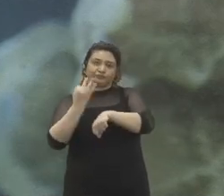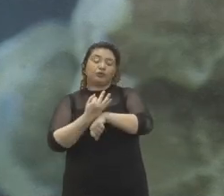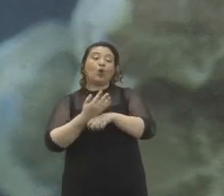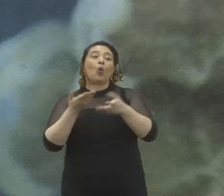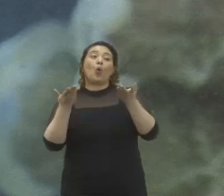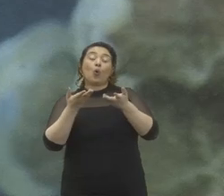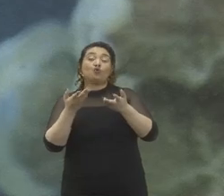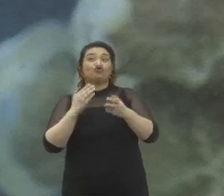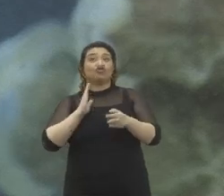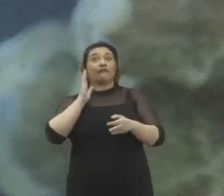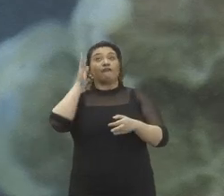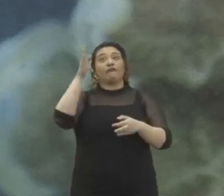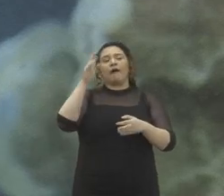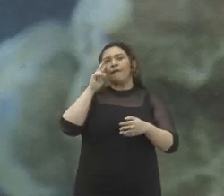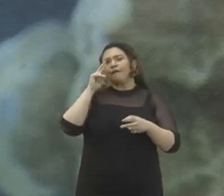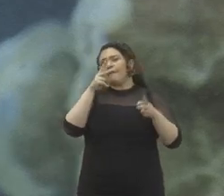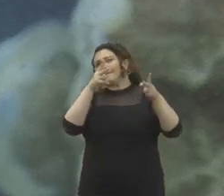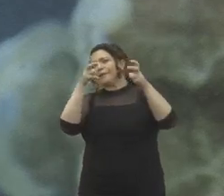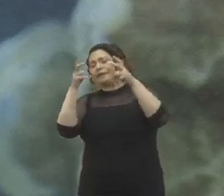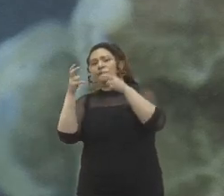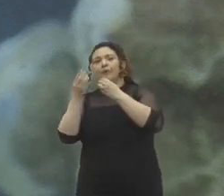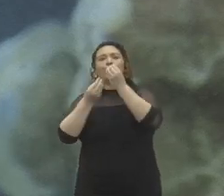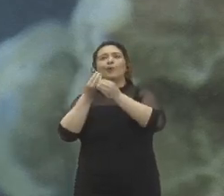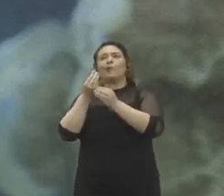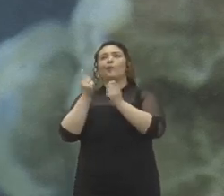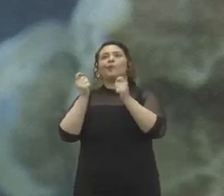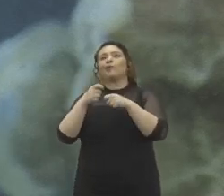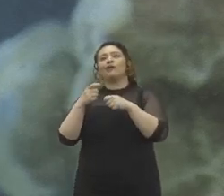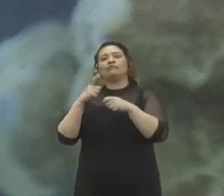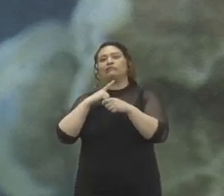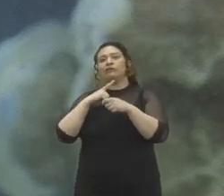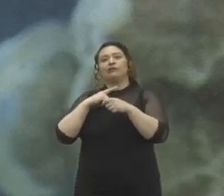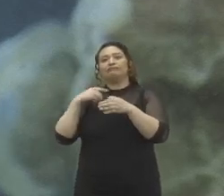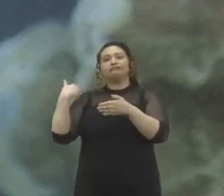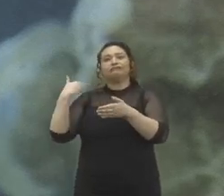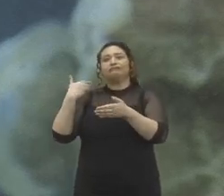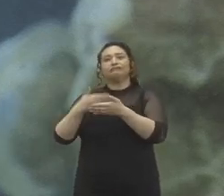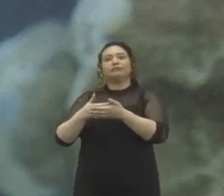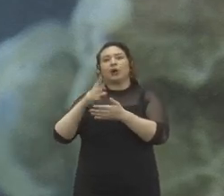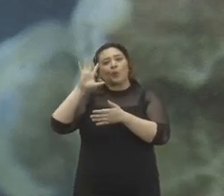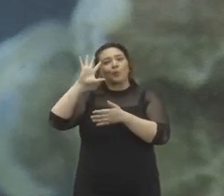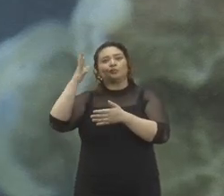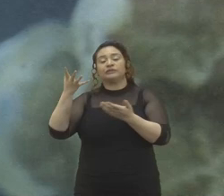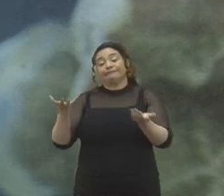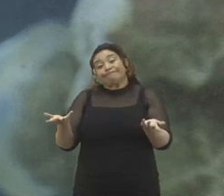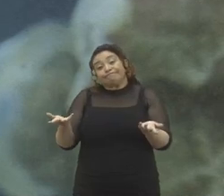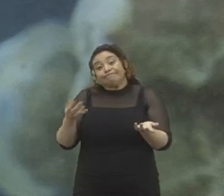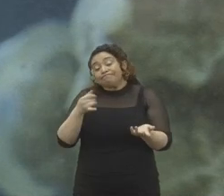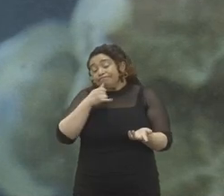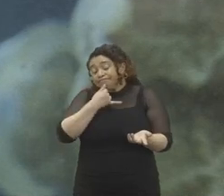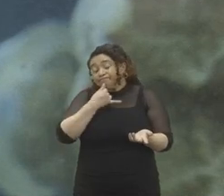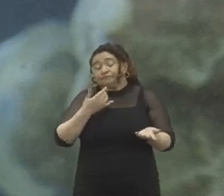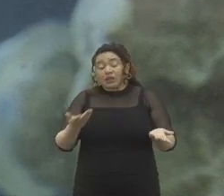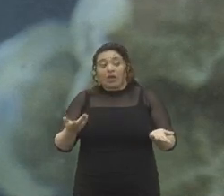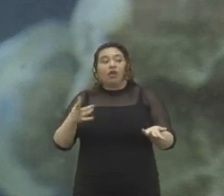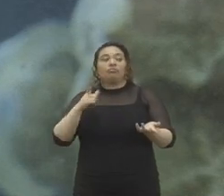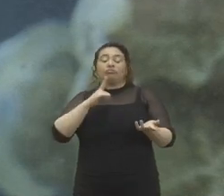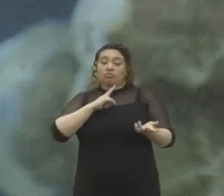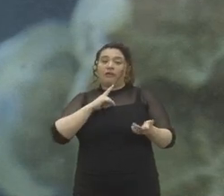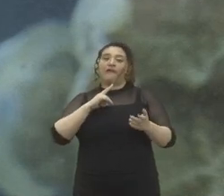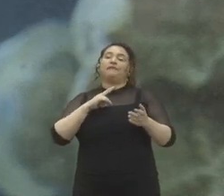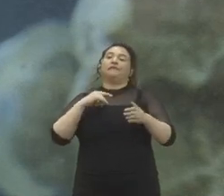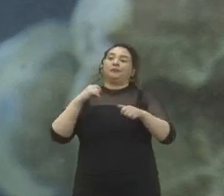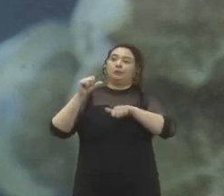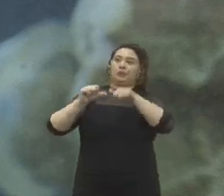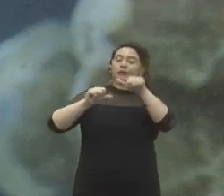uma coisa dessas e como é possível que isso tenha acontecido mas aconteceu né e mas Mas eles evoluíram tal mas isso